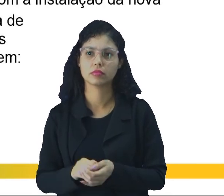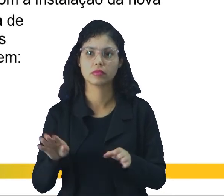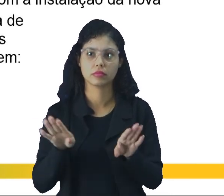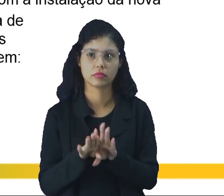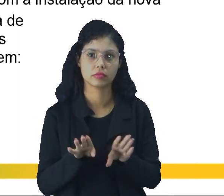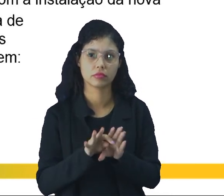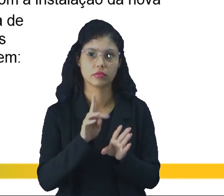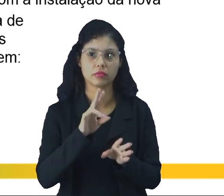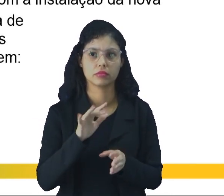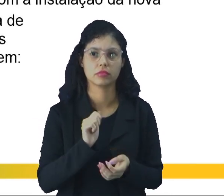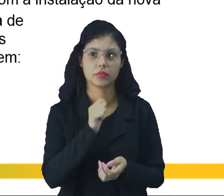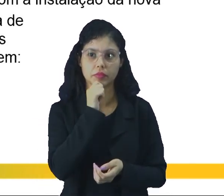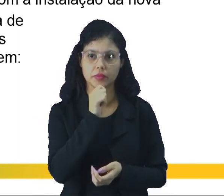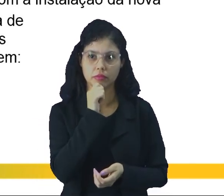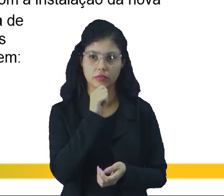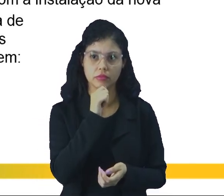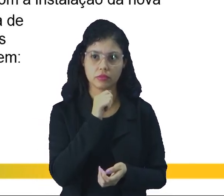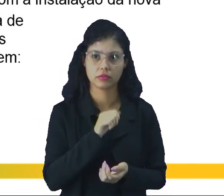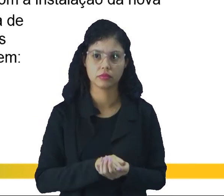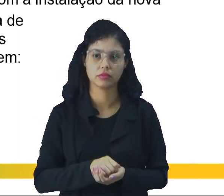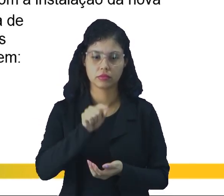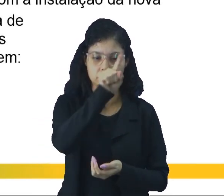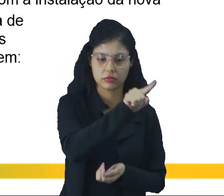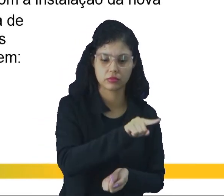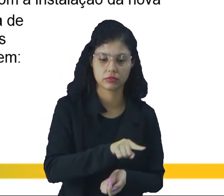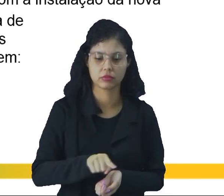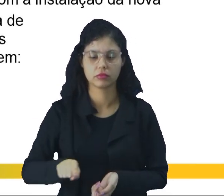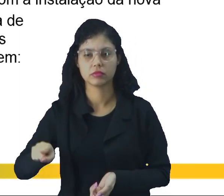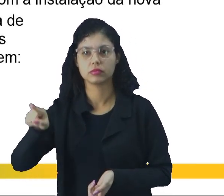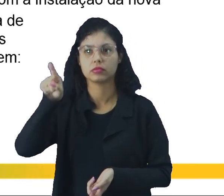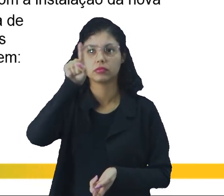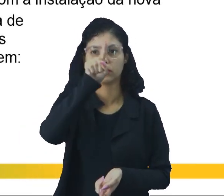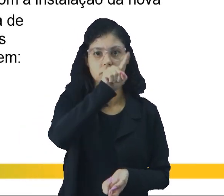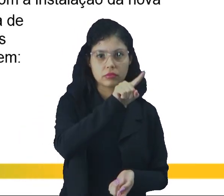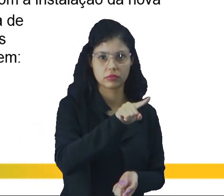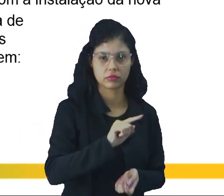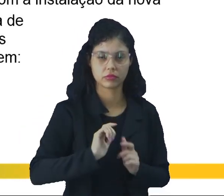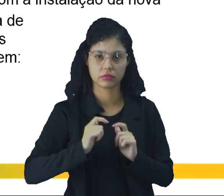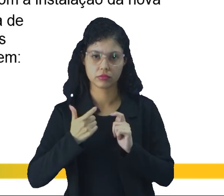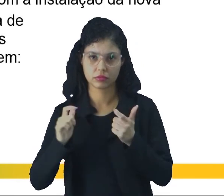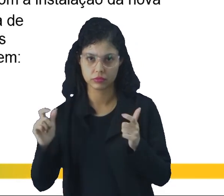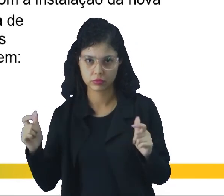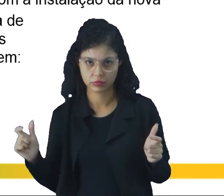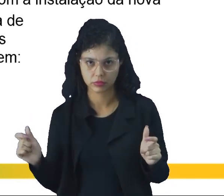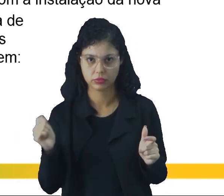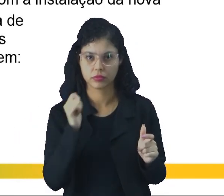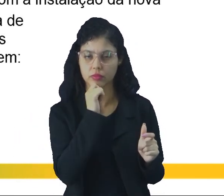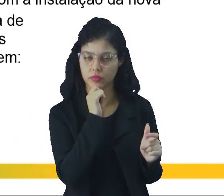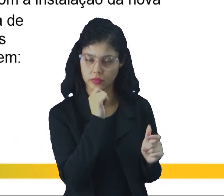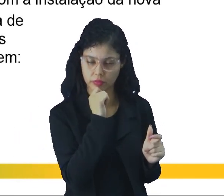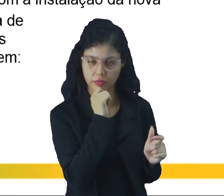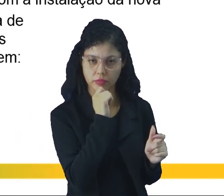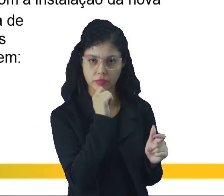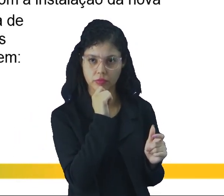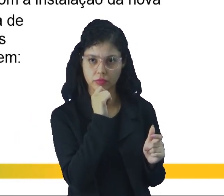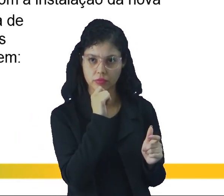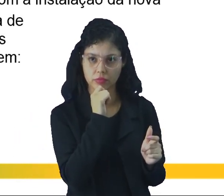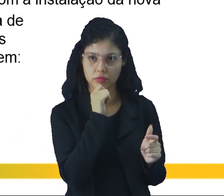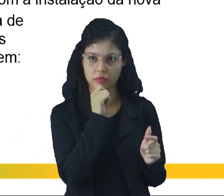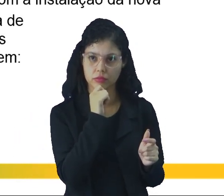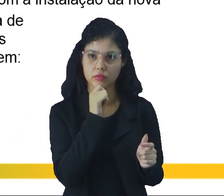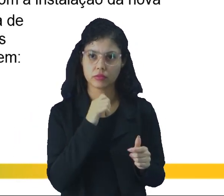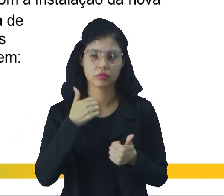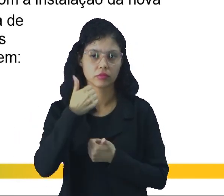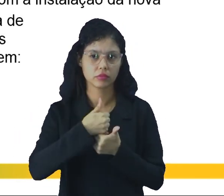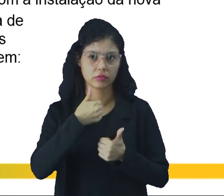circunferência tangenciará externamente a circunferência. Aqui, ó, é a cobertura maior, tá, que vai ser incluída